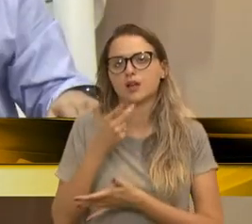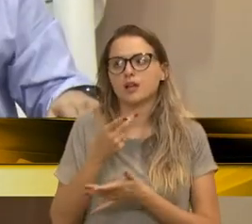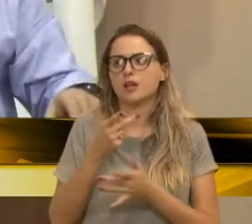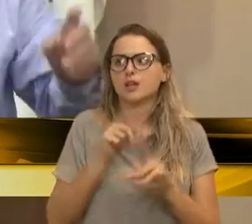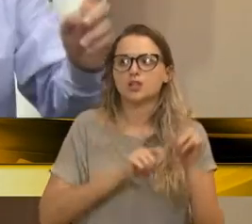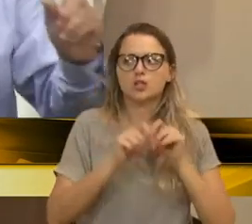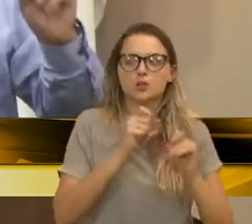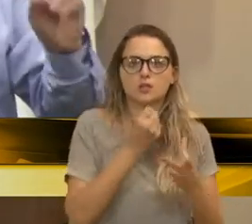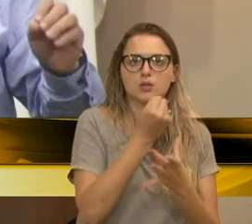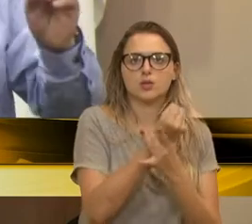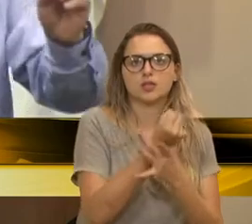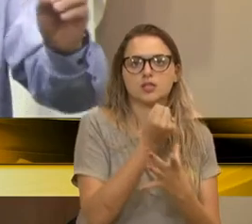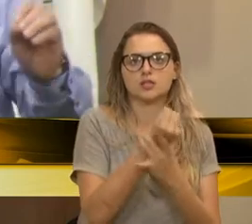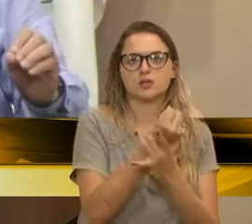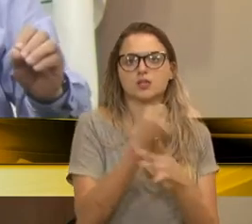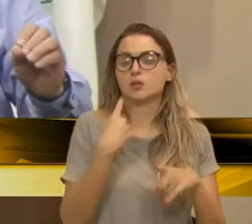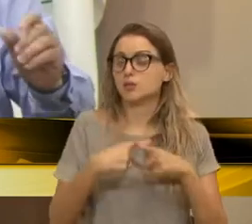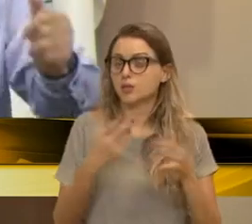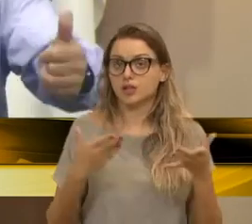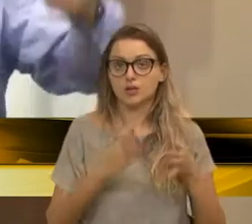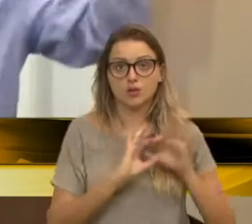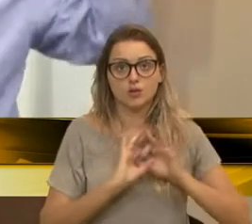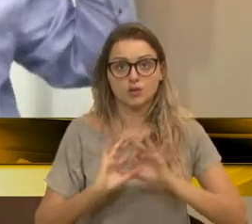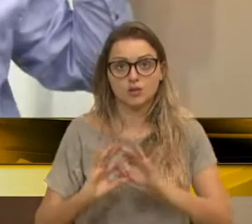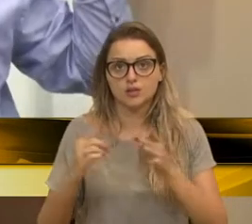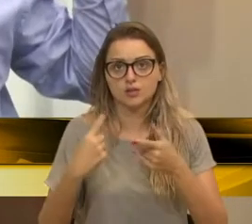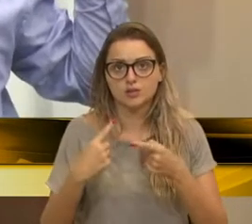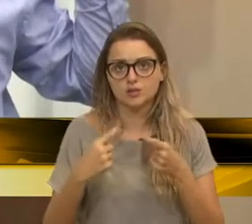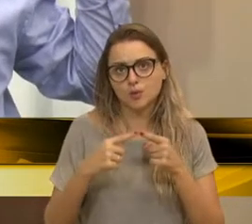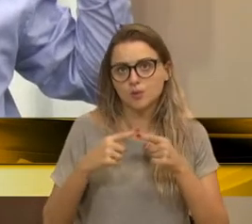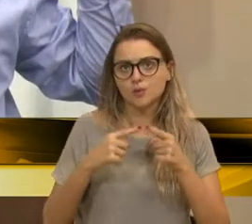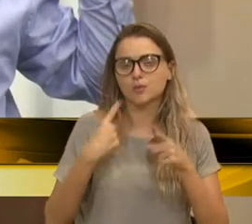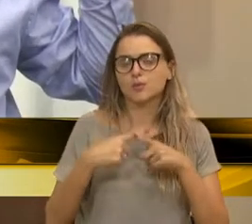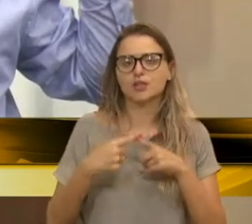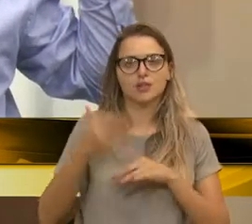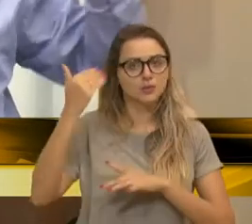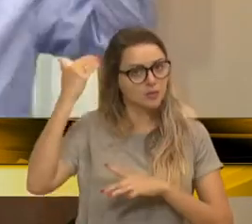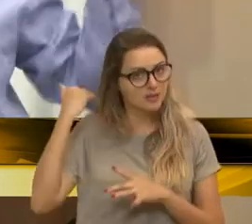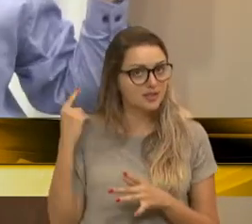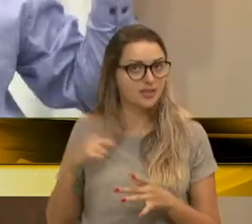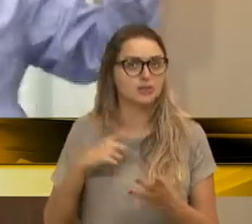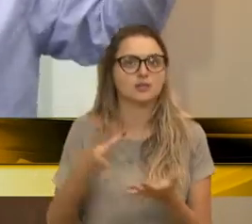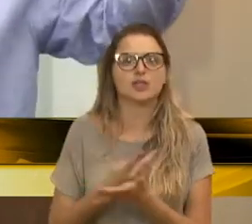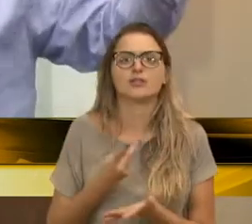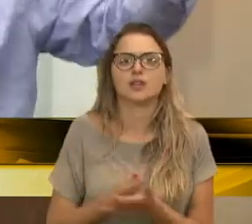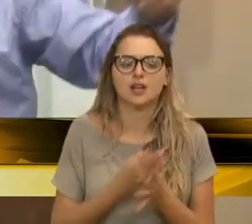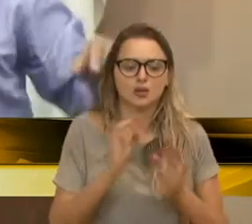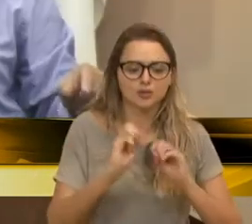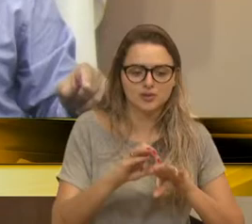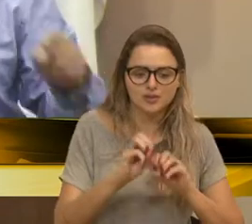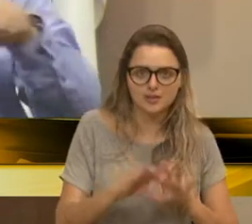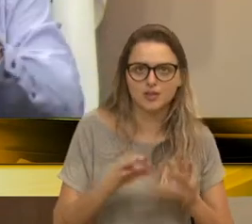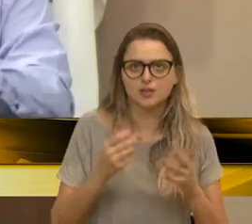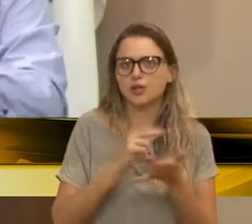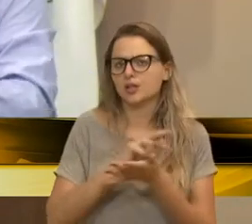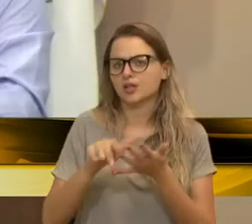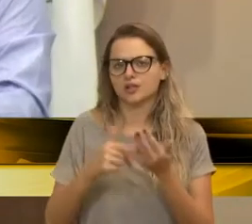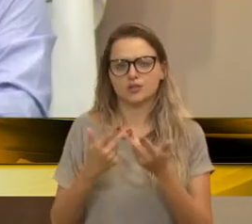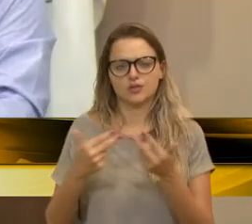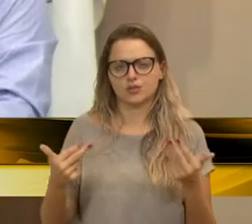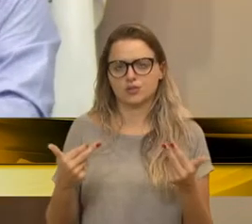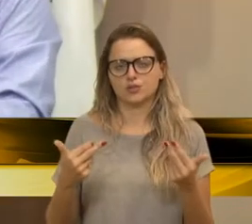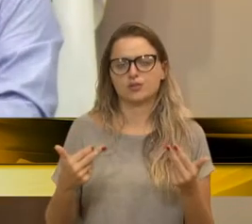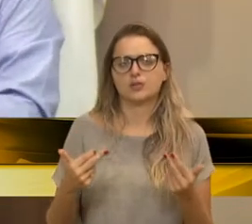segurança. Por que chegamos num contexto? Porque houve falha lá atrás, na educação, em vários quesitos. E